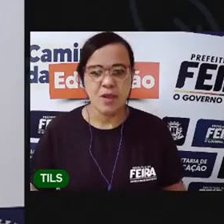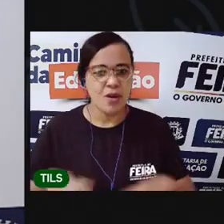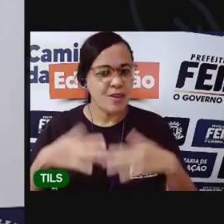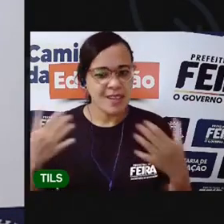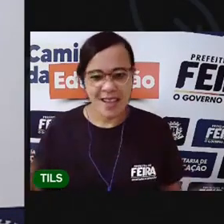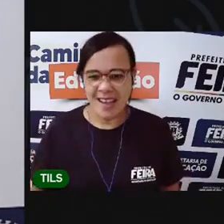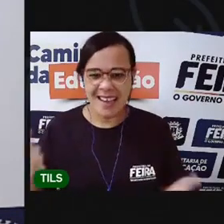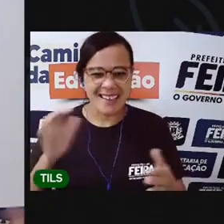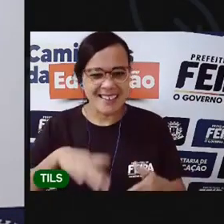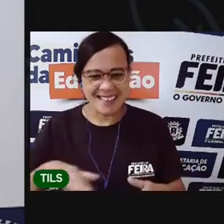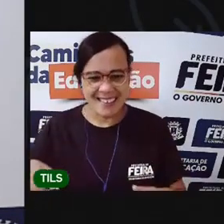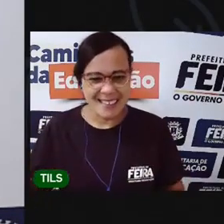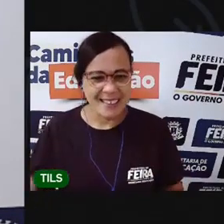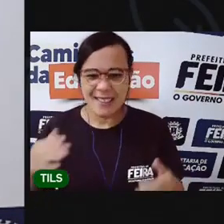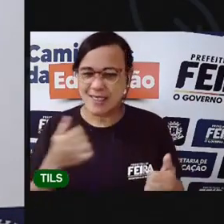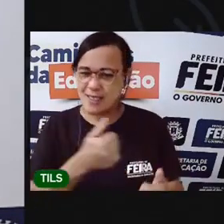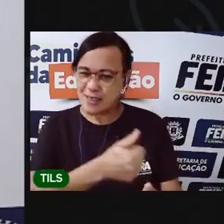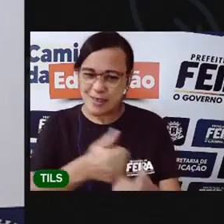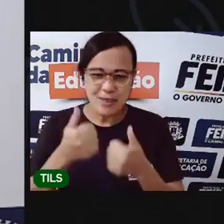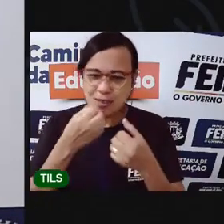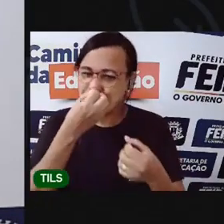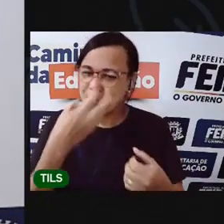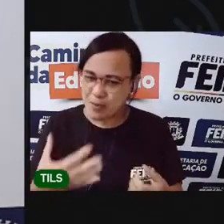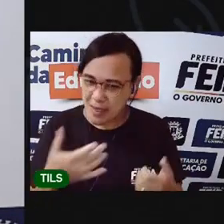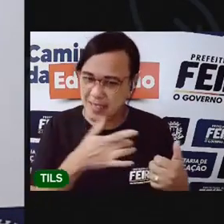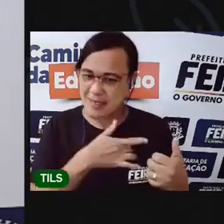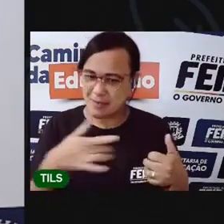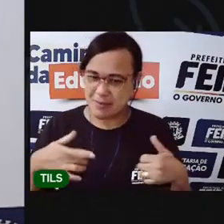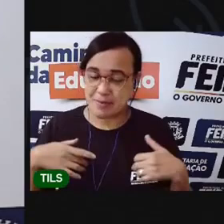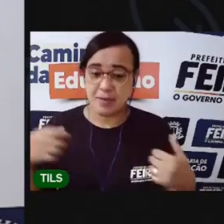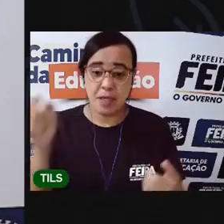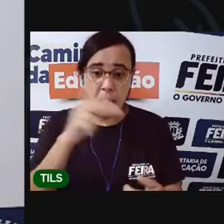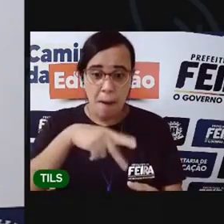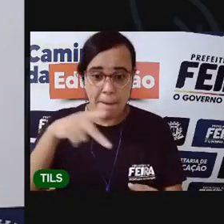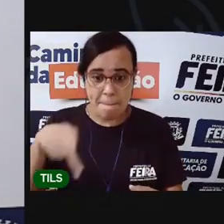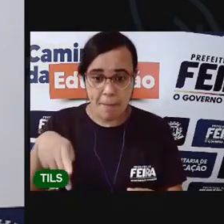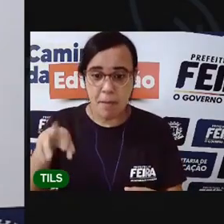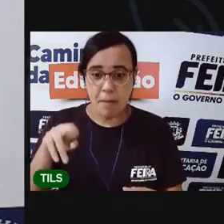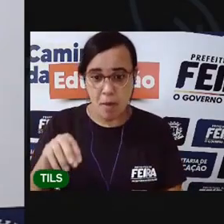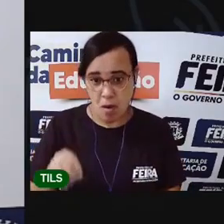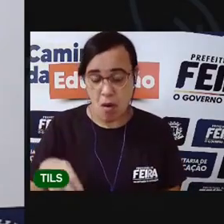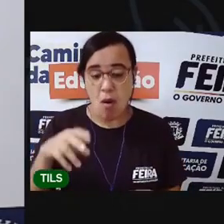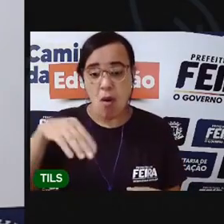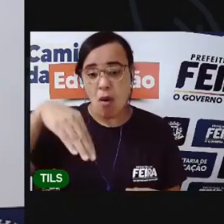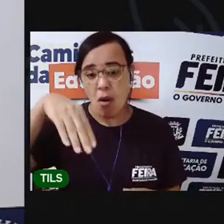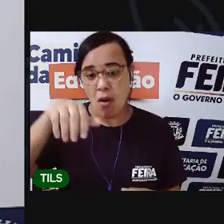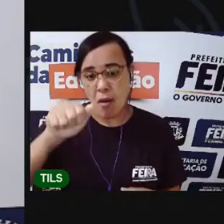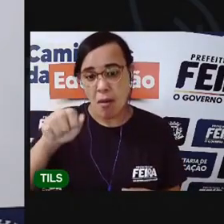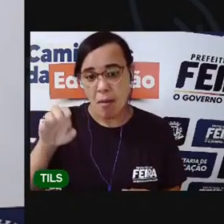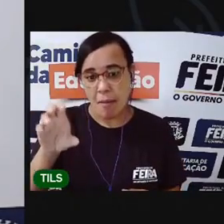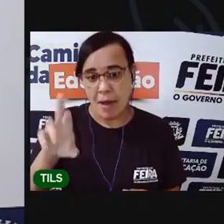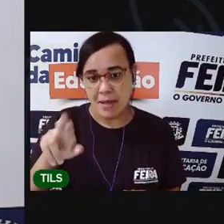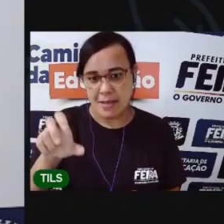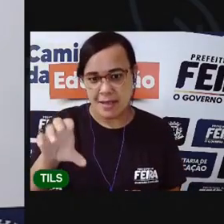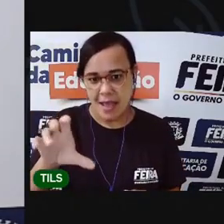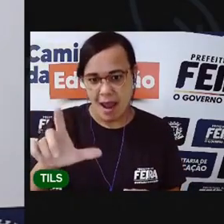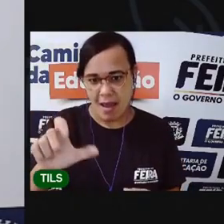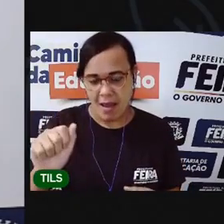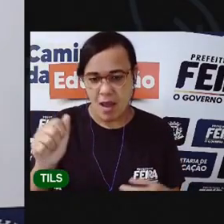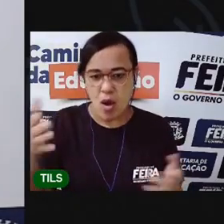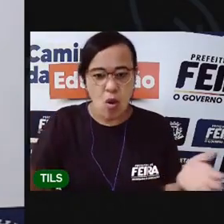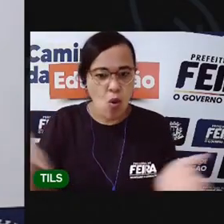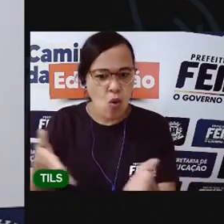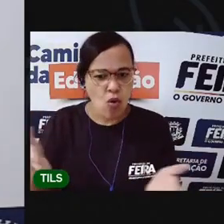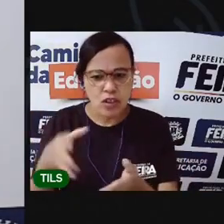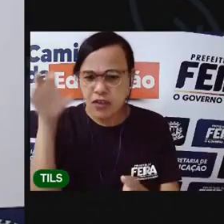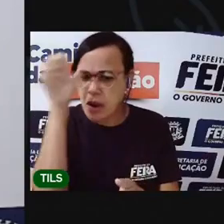Olá, criança! Tudo bem com vocês? Eu sou a Pró Marcela e na videoaula de hoje de linguagem a gente vai aprender